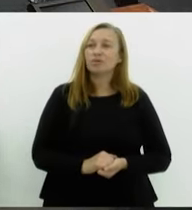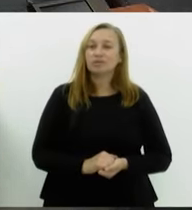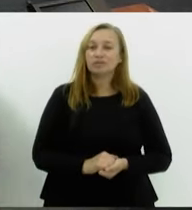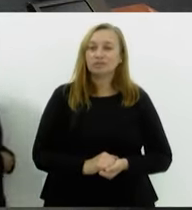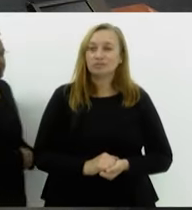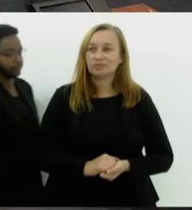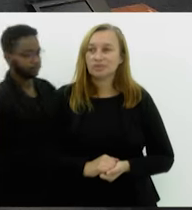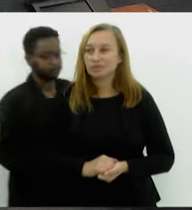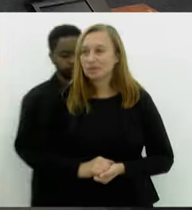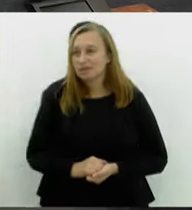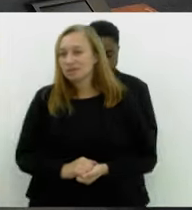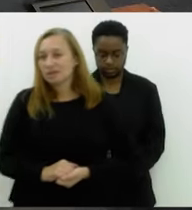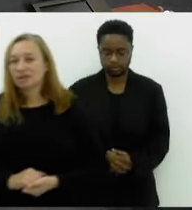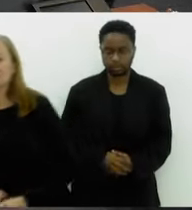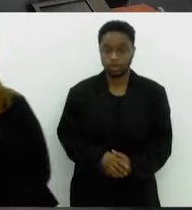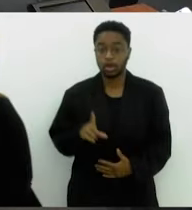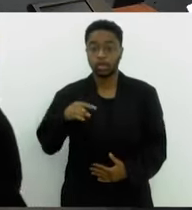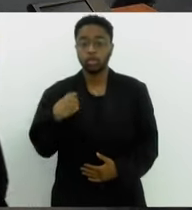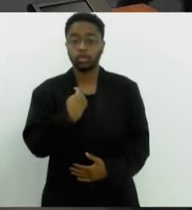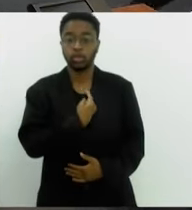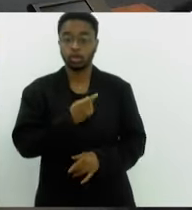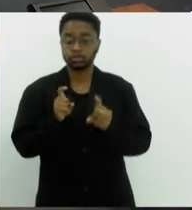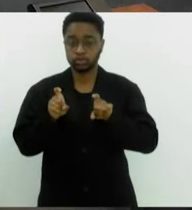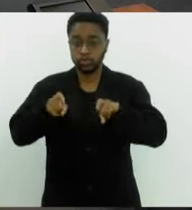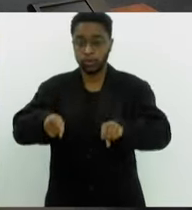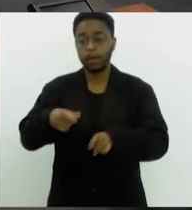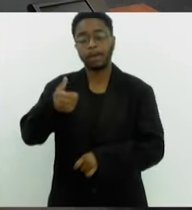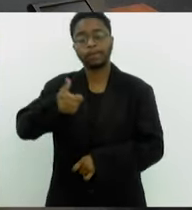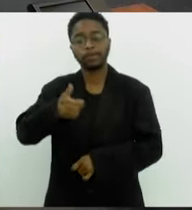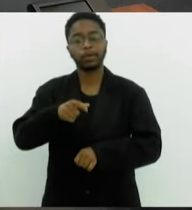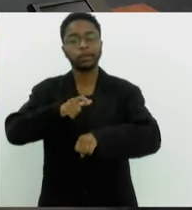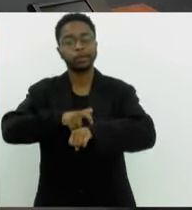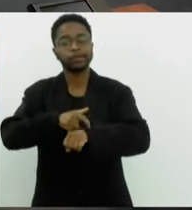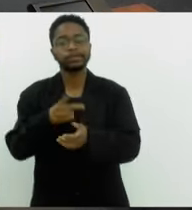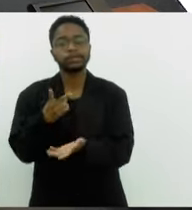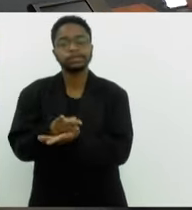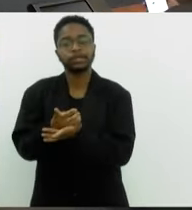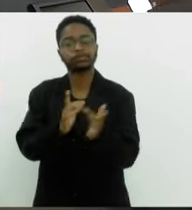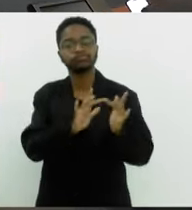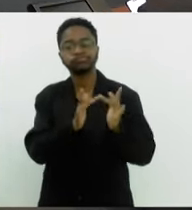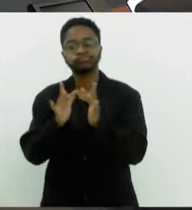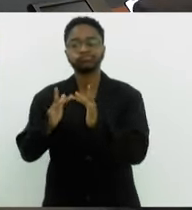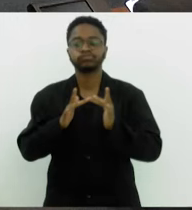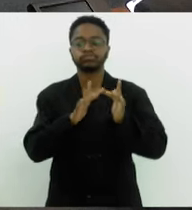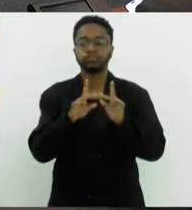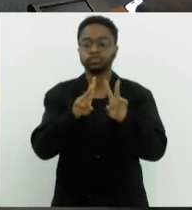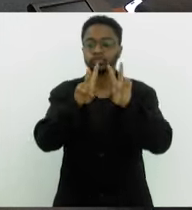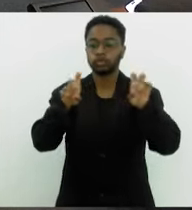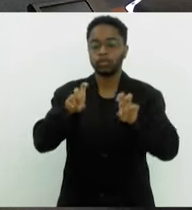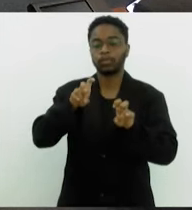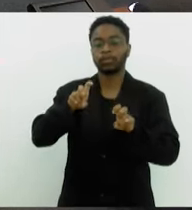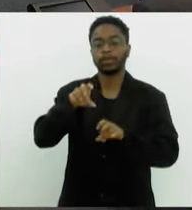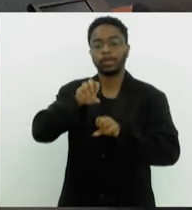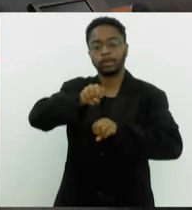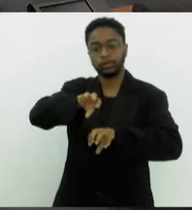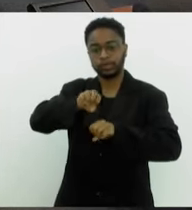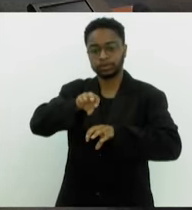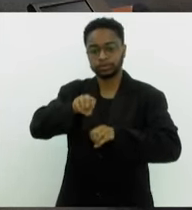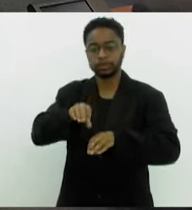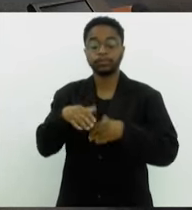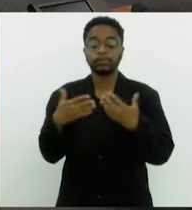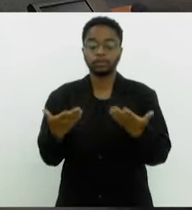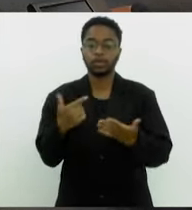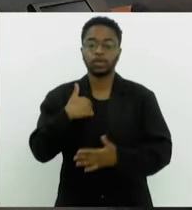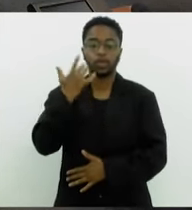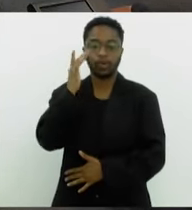mandato, desde o primeiro momento, sempre teve uma articulação direta com as questões da educação. Acho que a gente